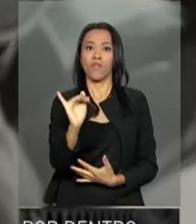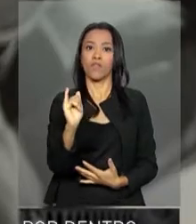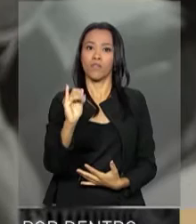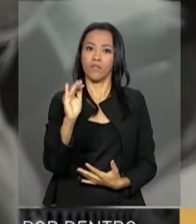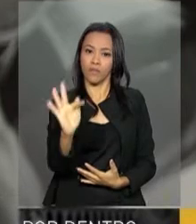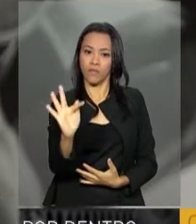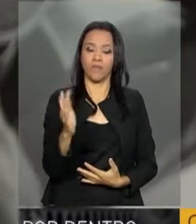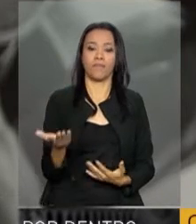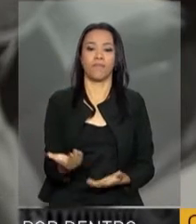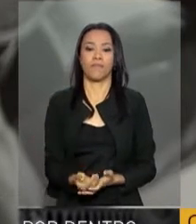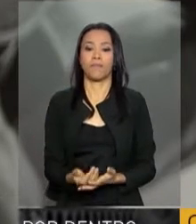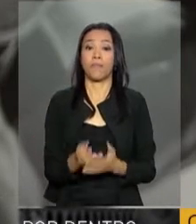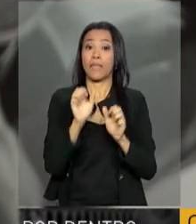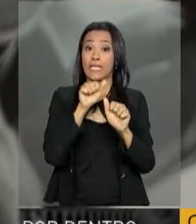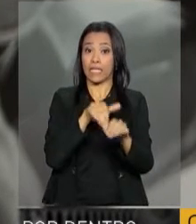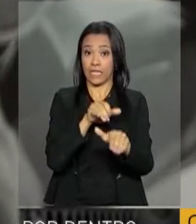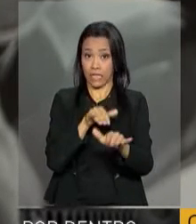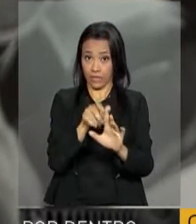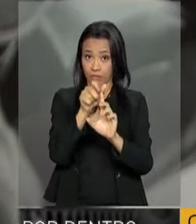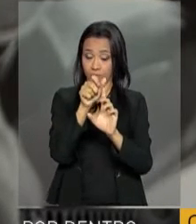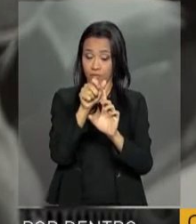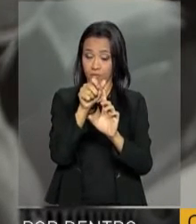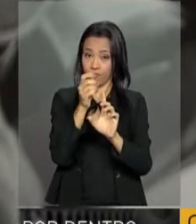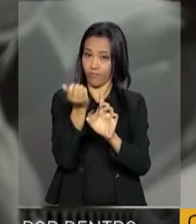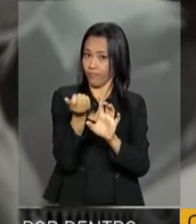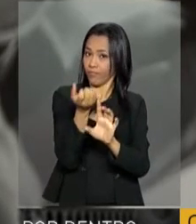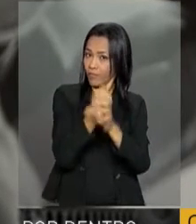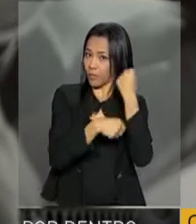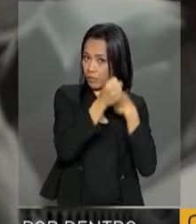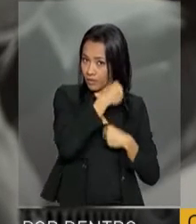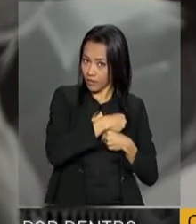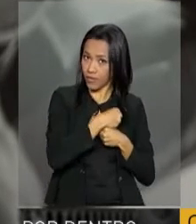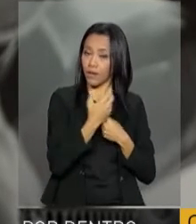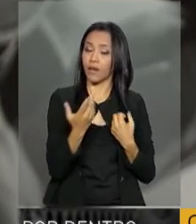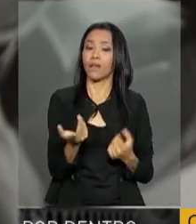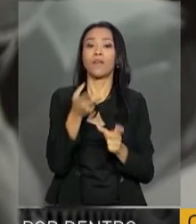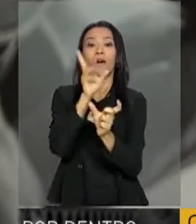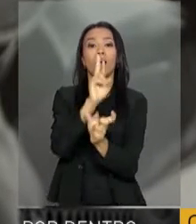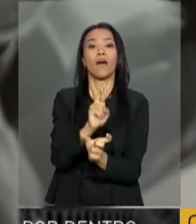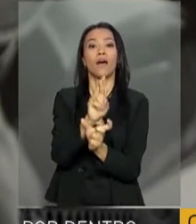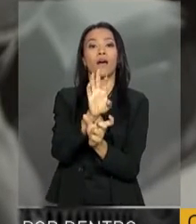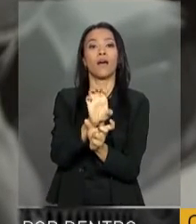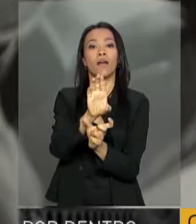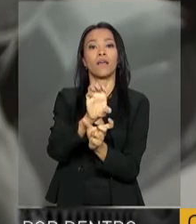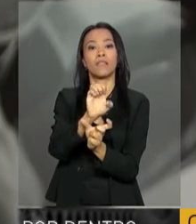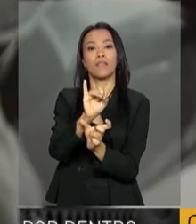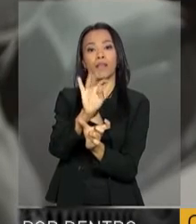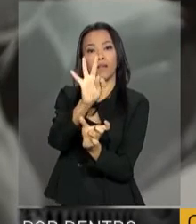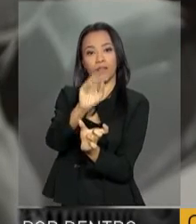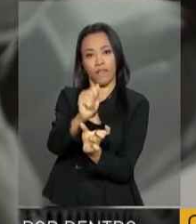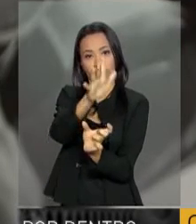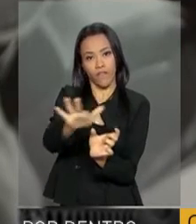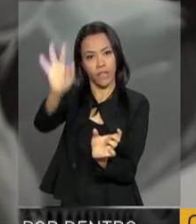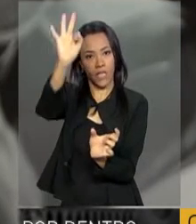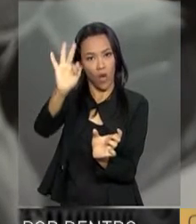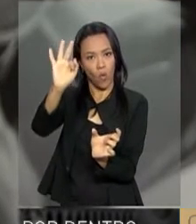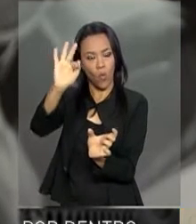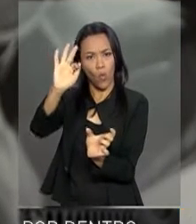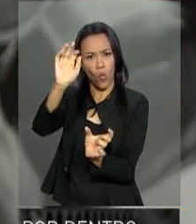Em setembro do ano passado, a Receita Federal notificou cerca de